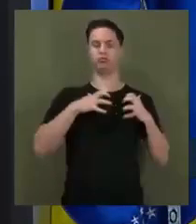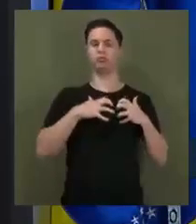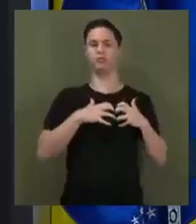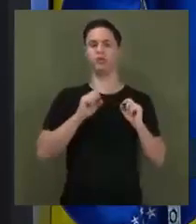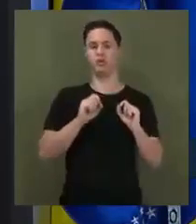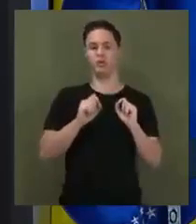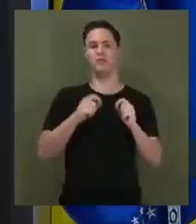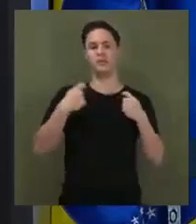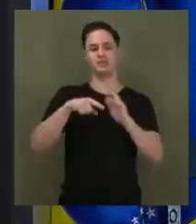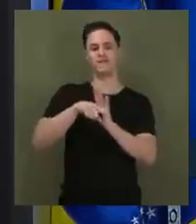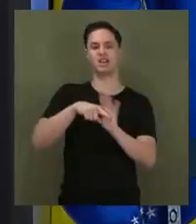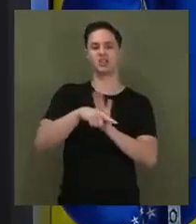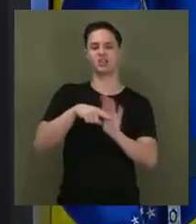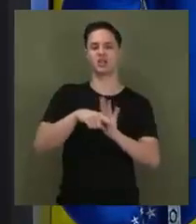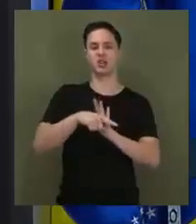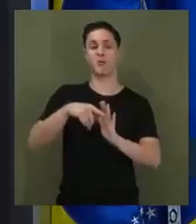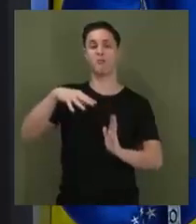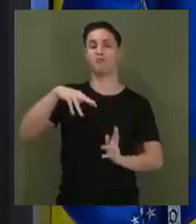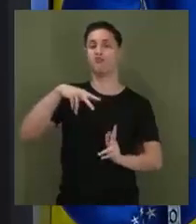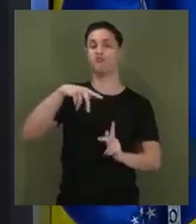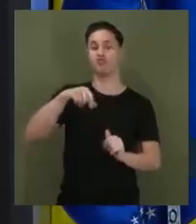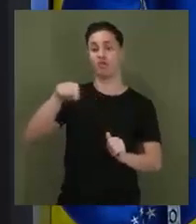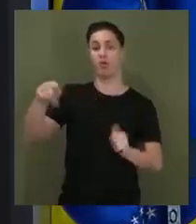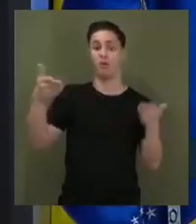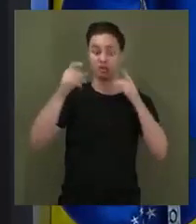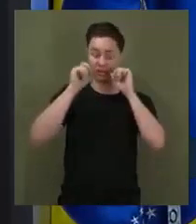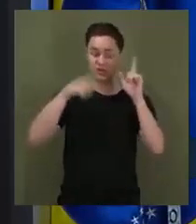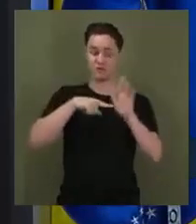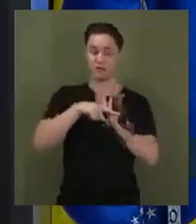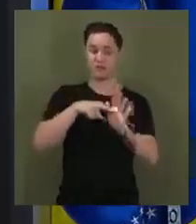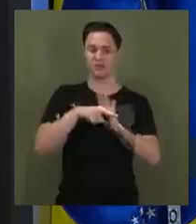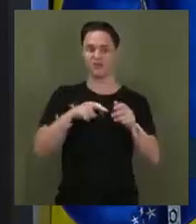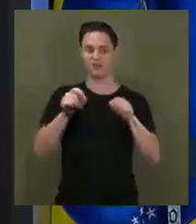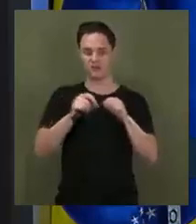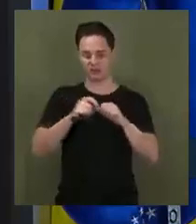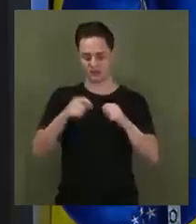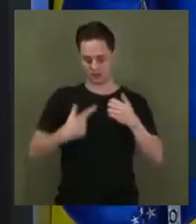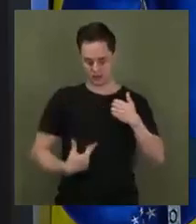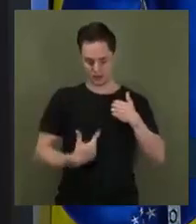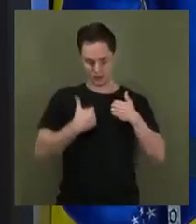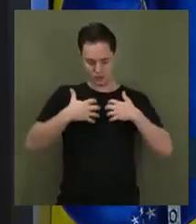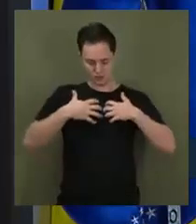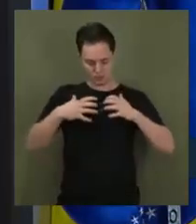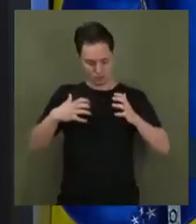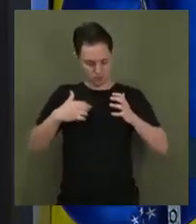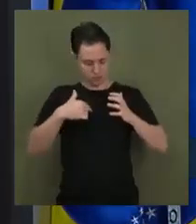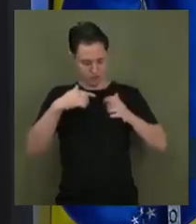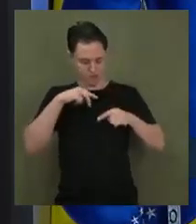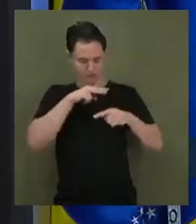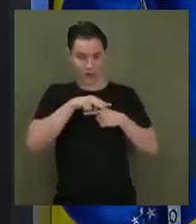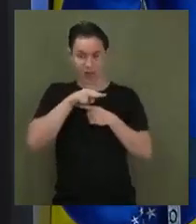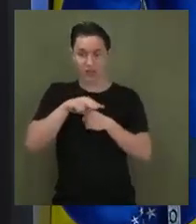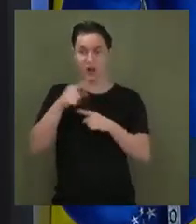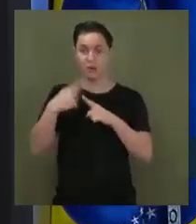ter investigação mundial, necrópsia de todos os órgãos, porque essa proteína spike está